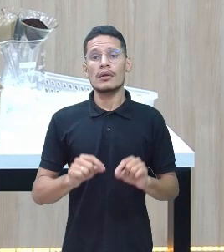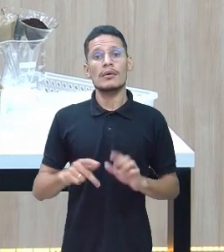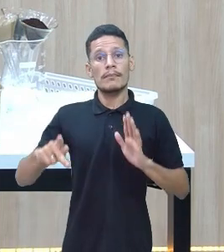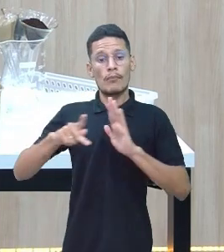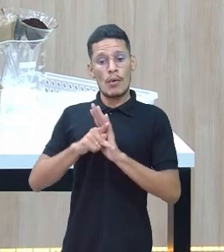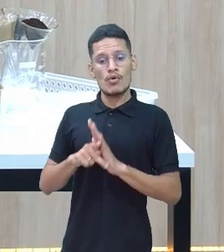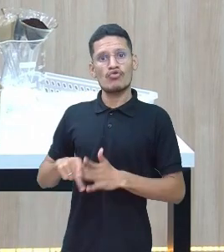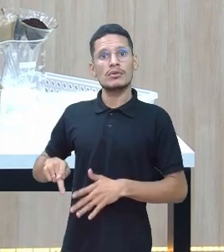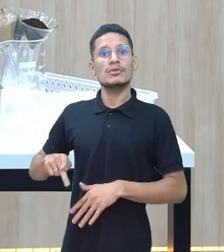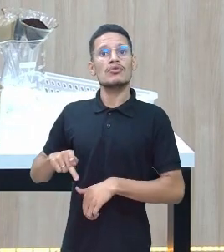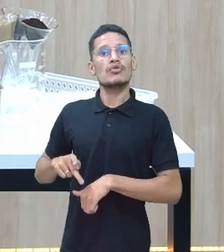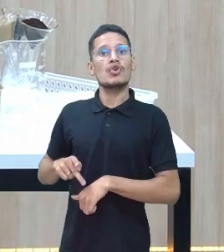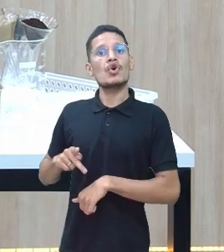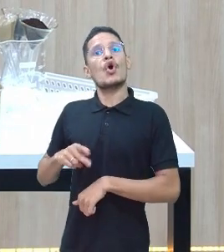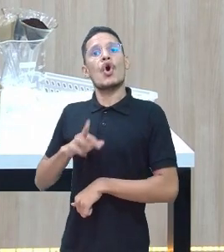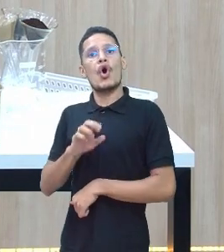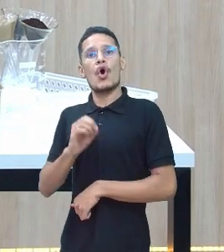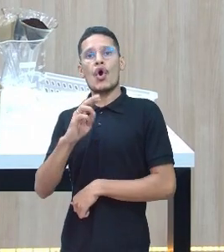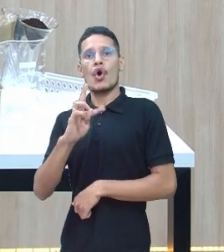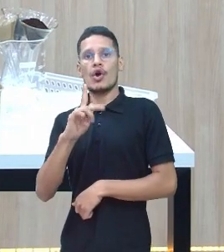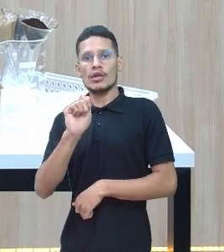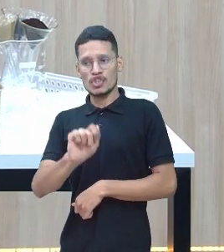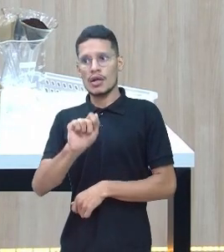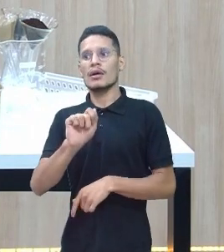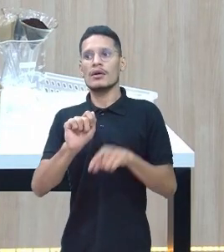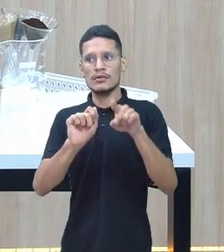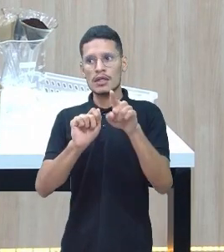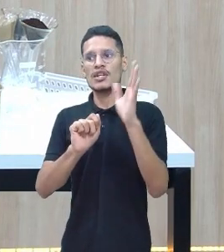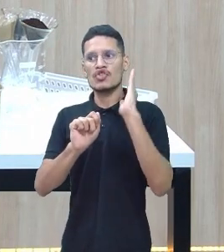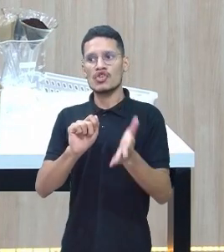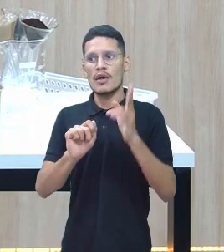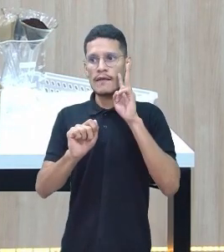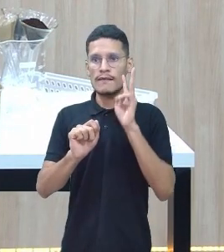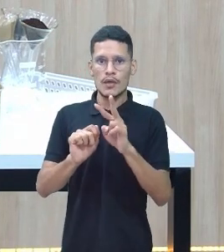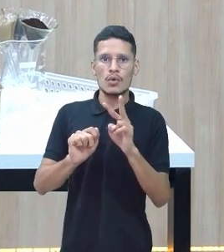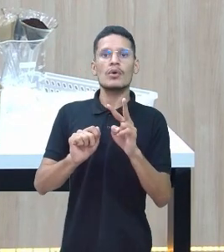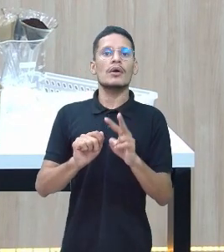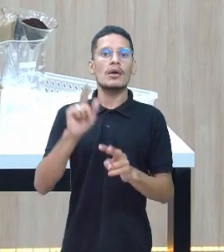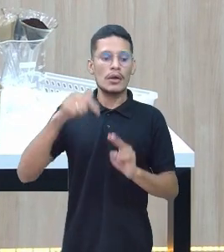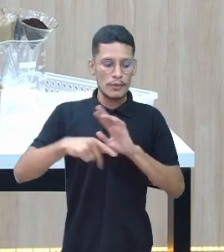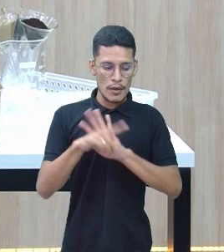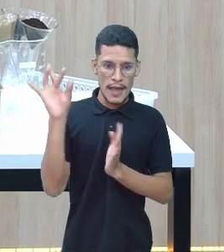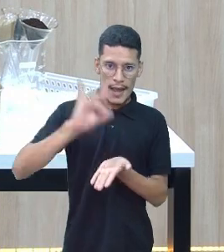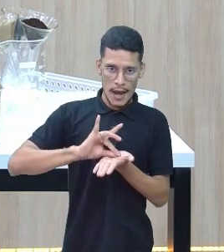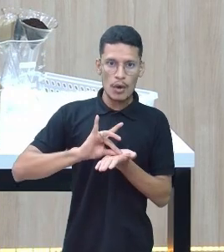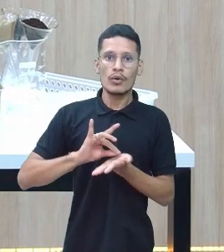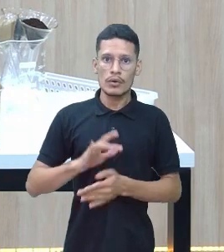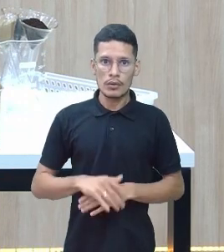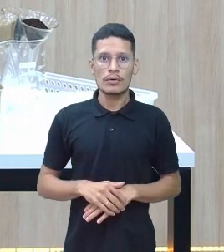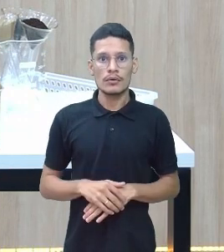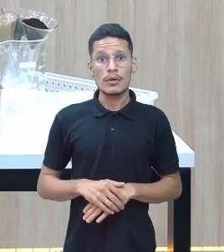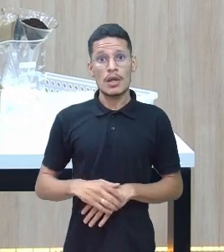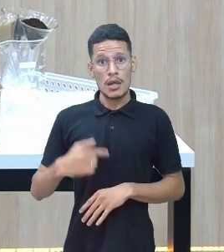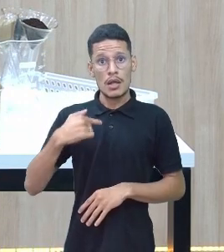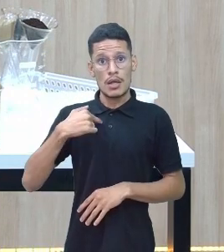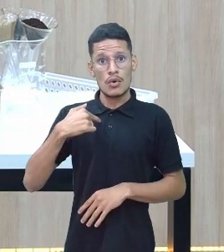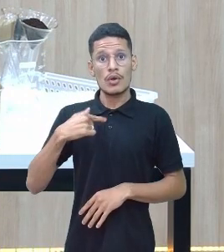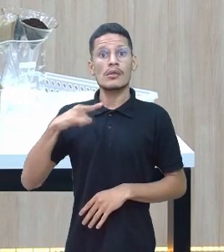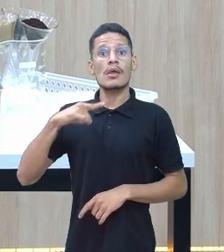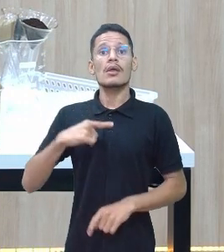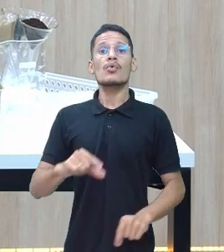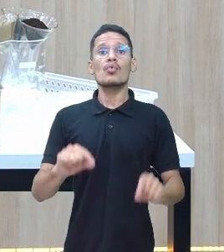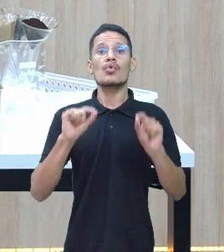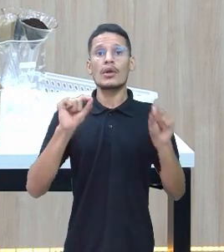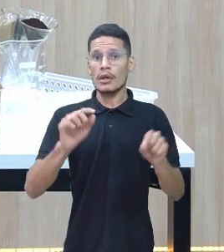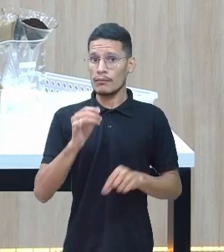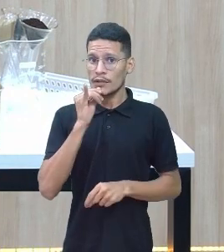rocha, eu acho que pelo barulhinho vocês devem ter visto, real. É? Então, eu tenho essa